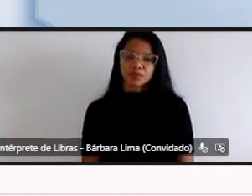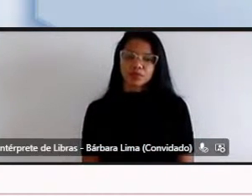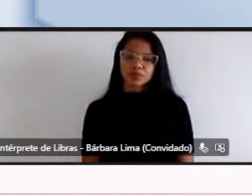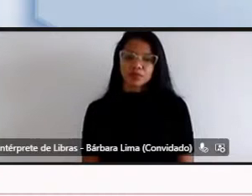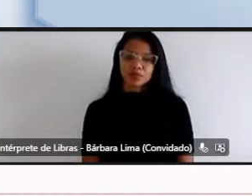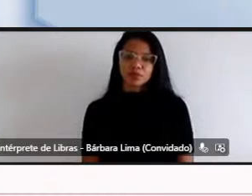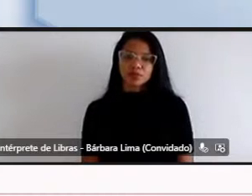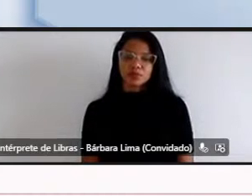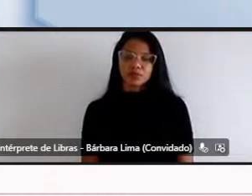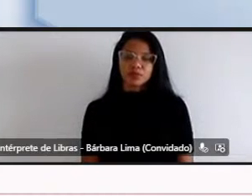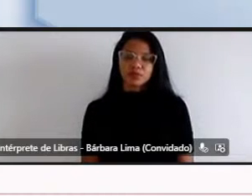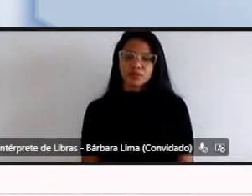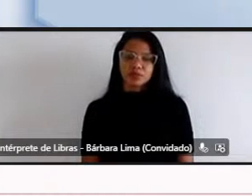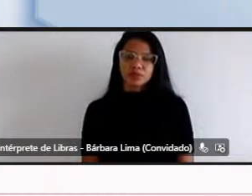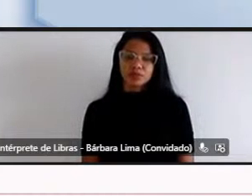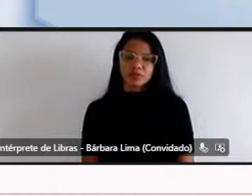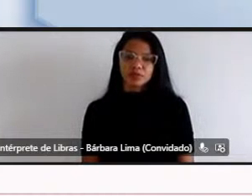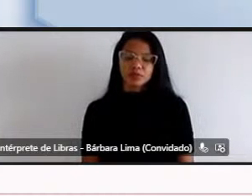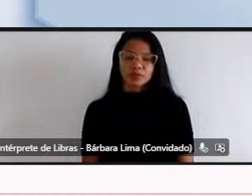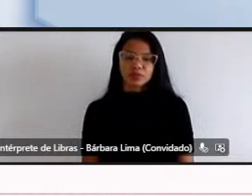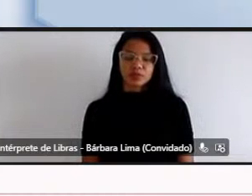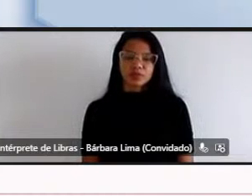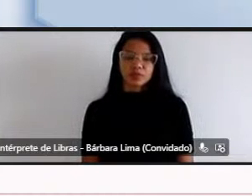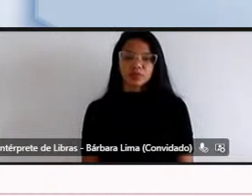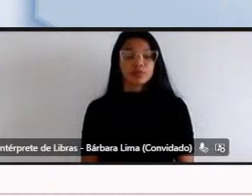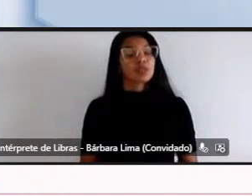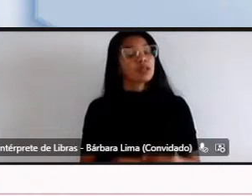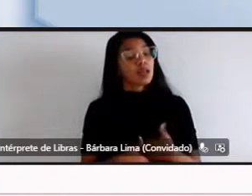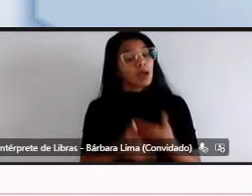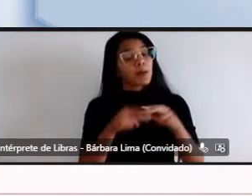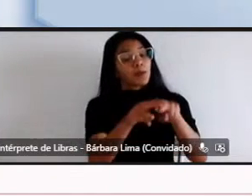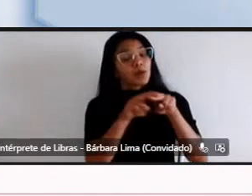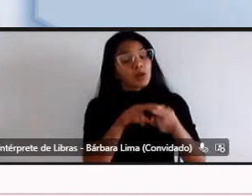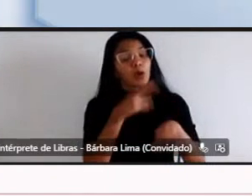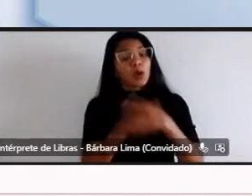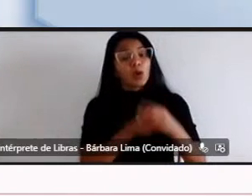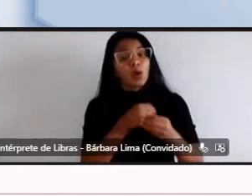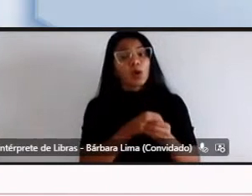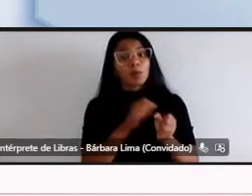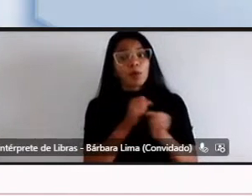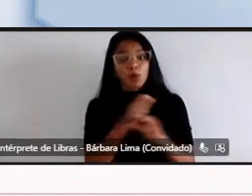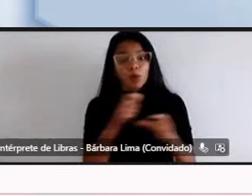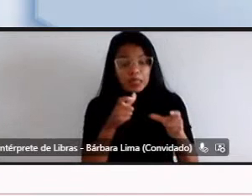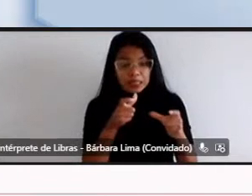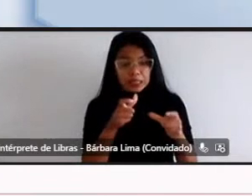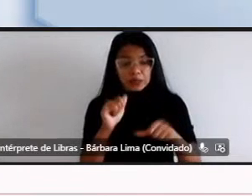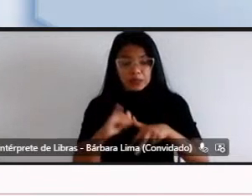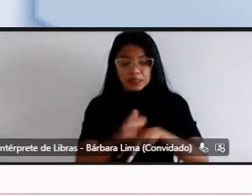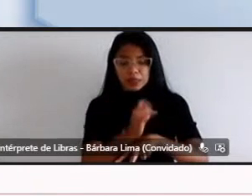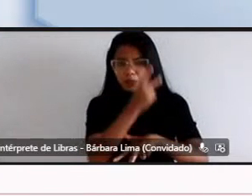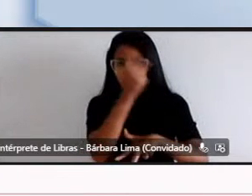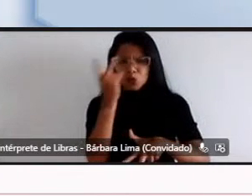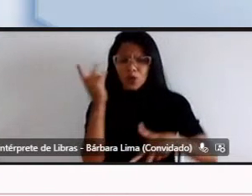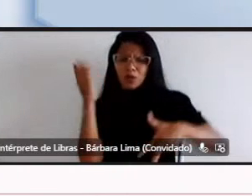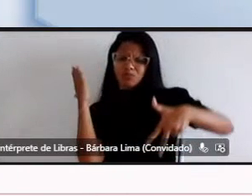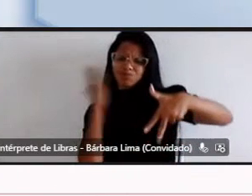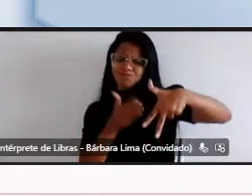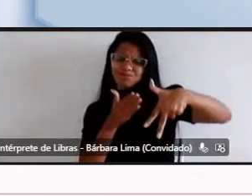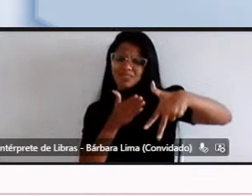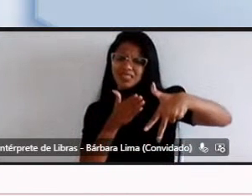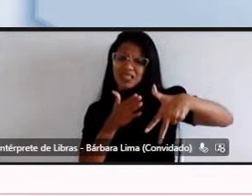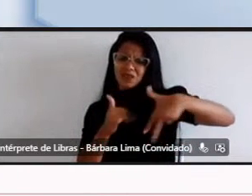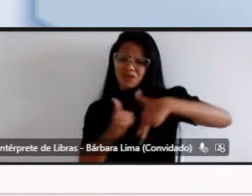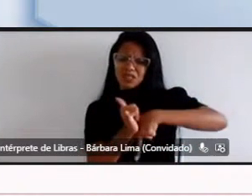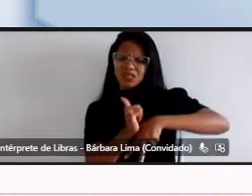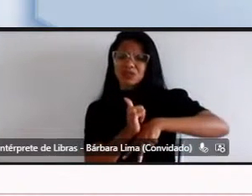suffer. Então, por conta disso, na maioria dos crimes, quando alguém é vítima direta de um crime, a sua família,